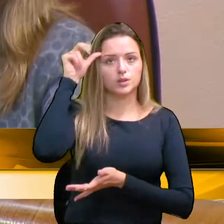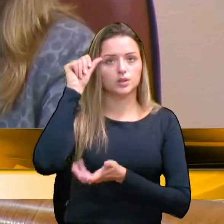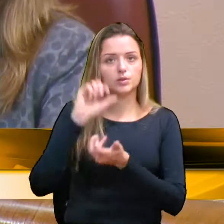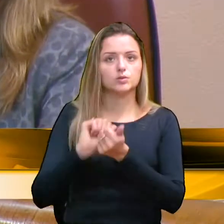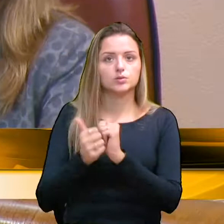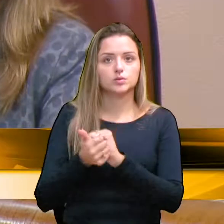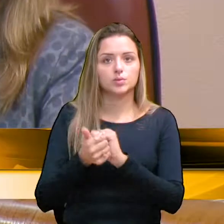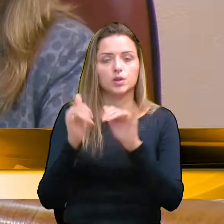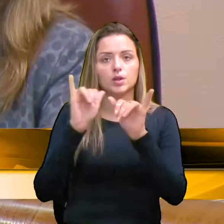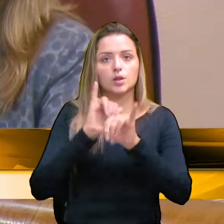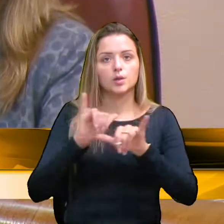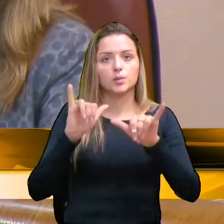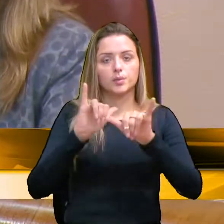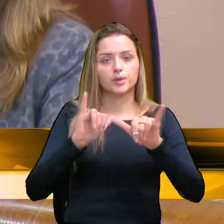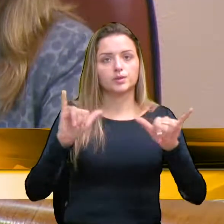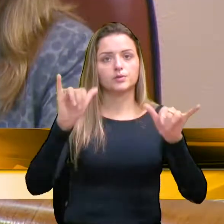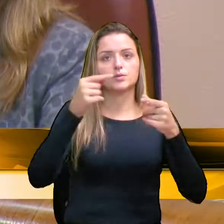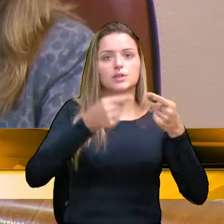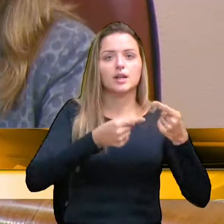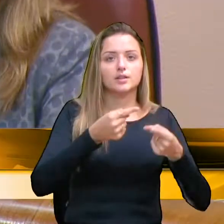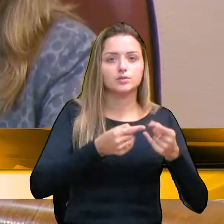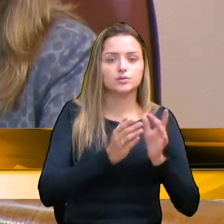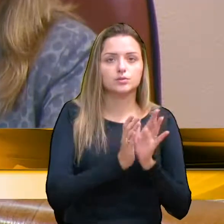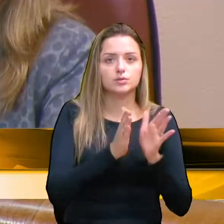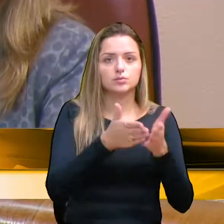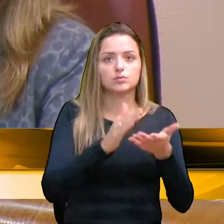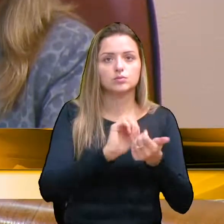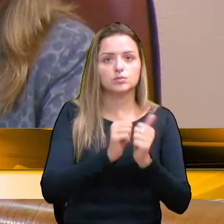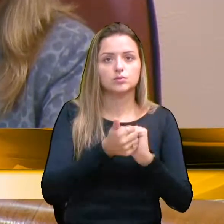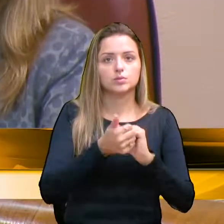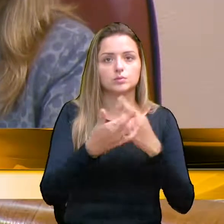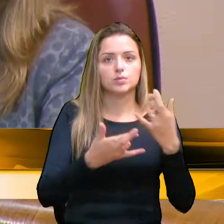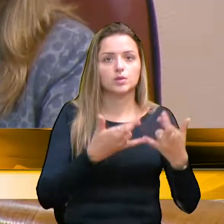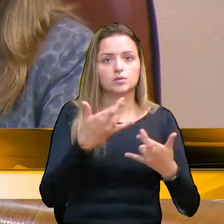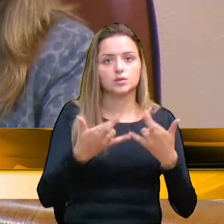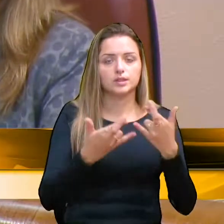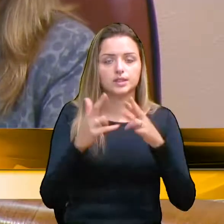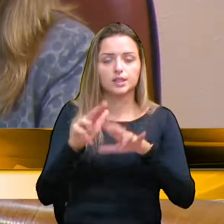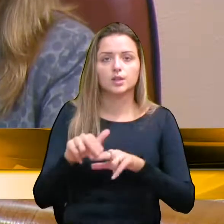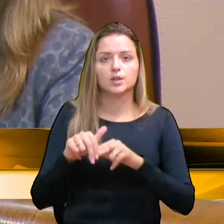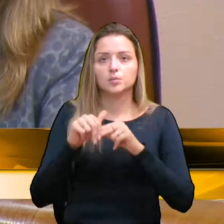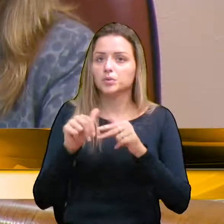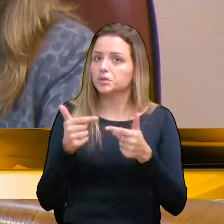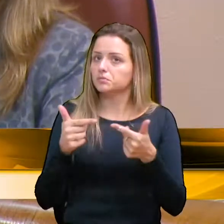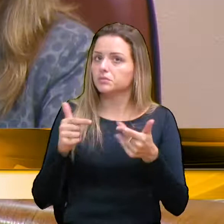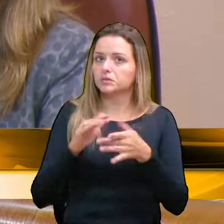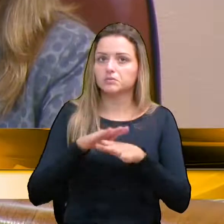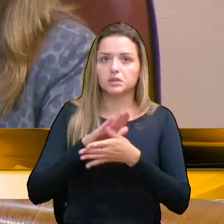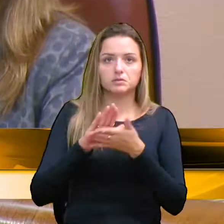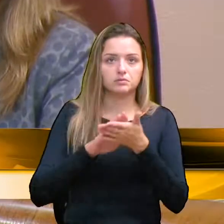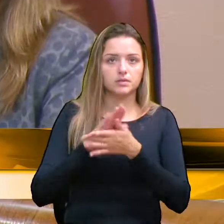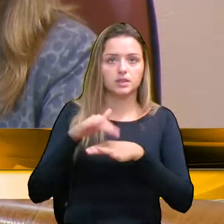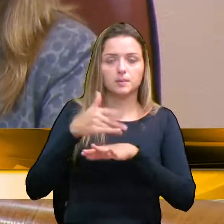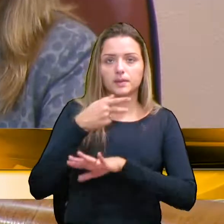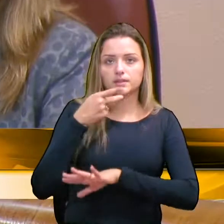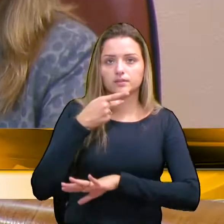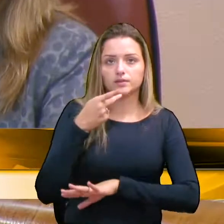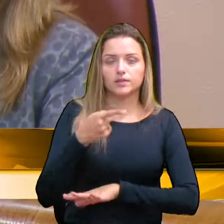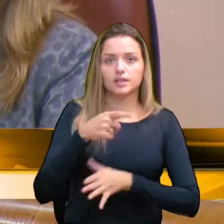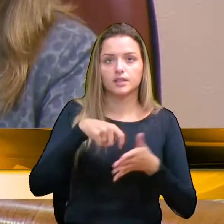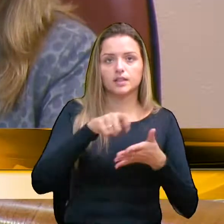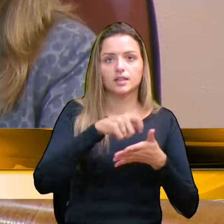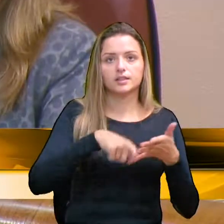para divulgar o Fórum Municipal do Esporte e Lazer. Diante do exposto e não havendo mais nada a declarar,